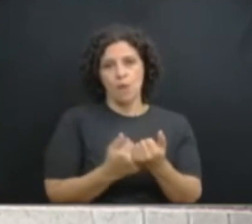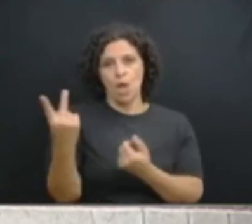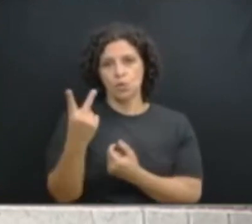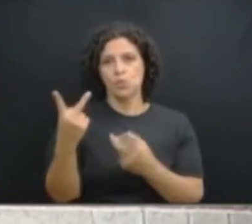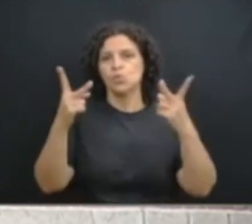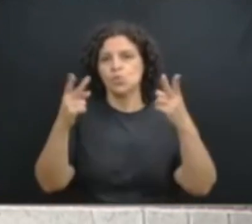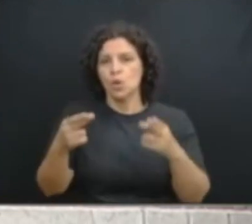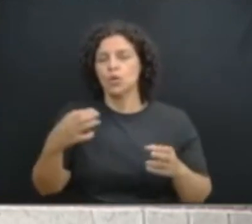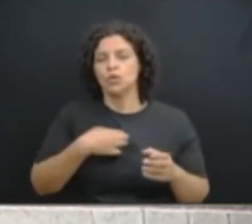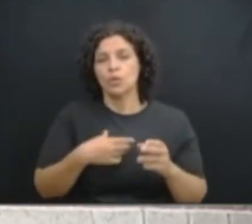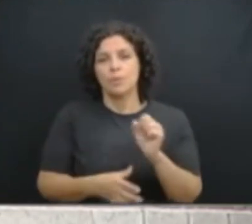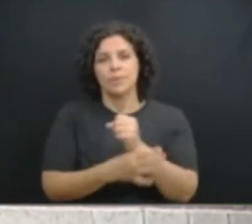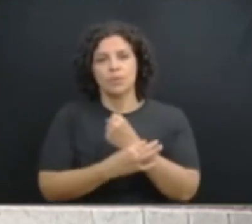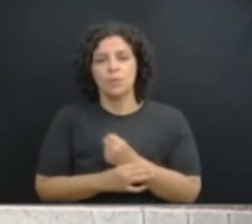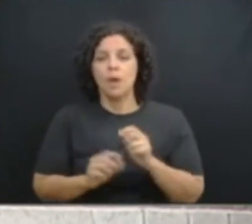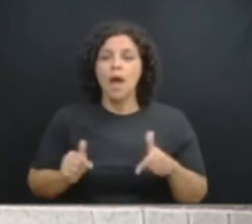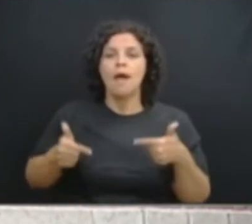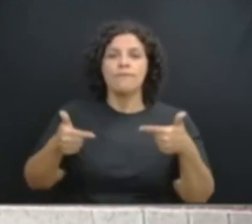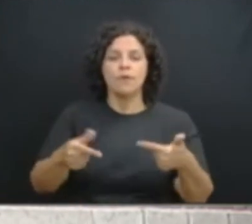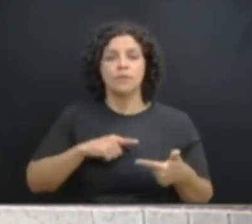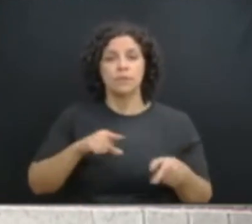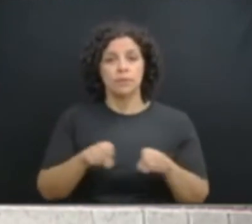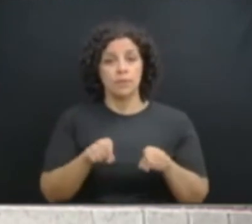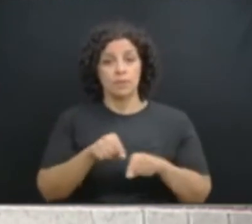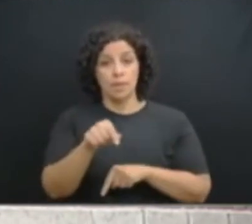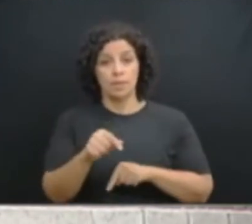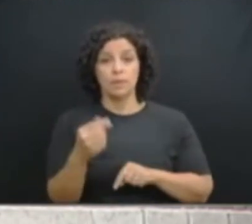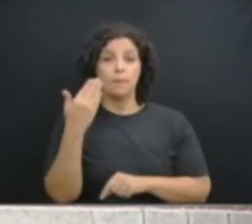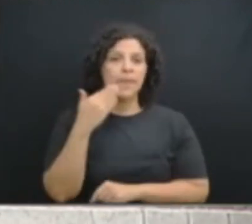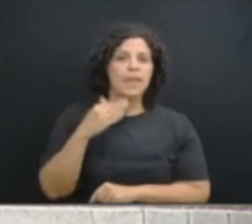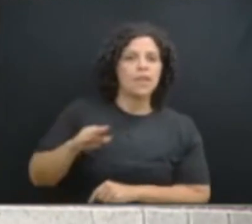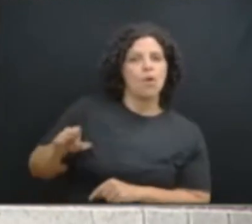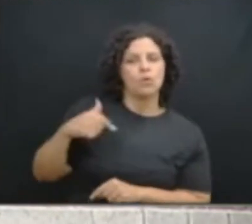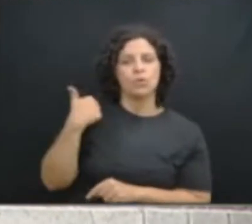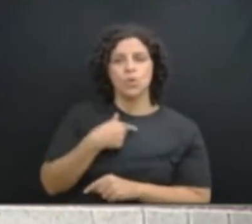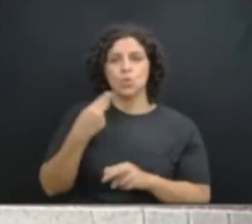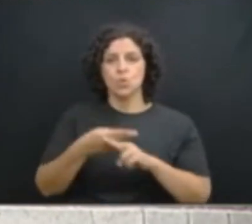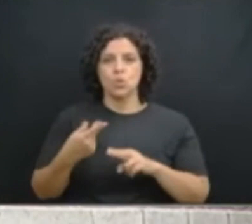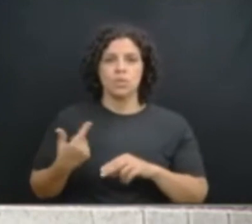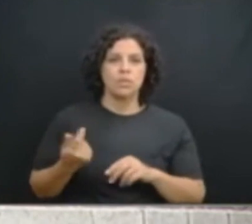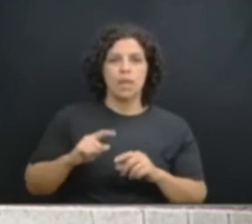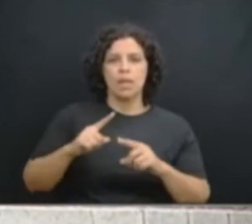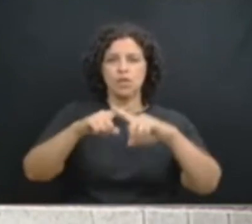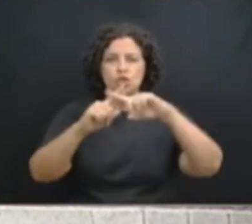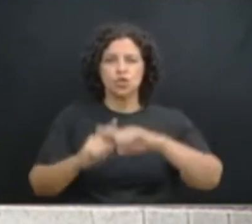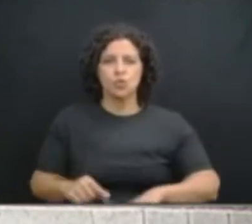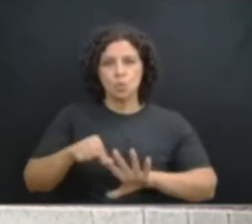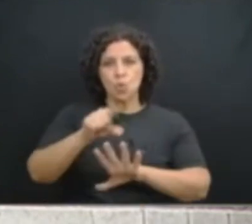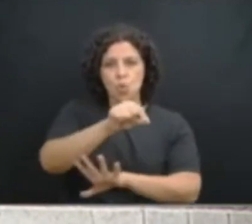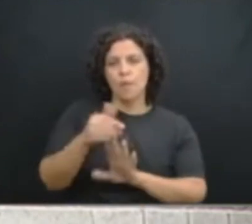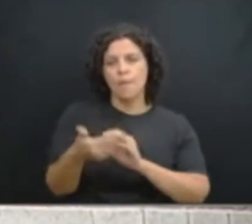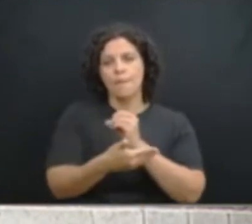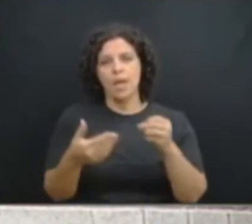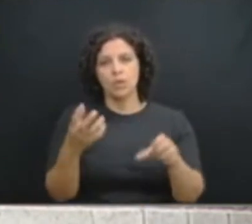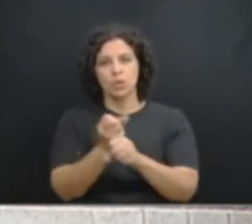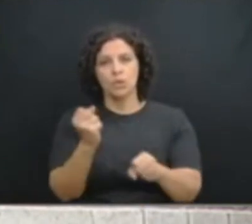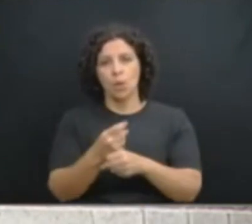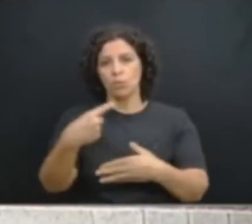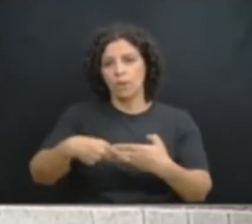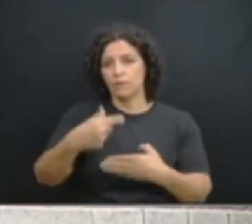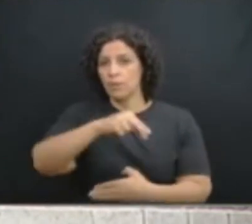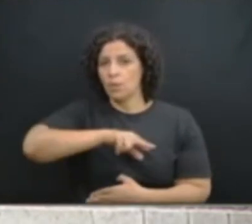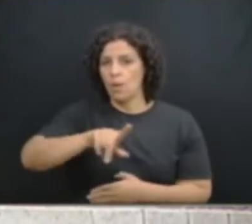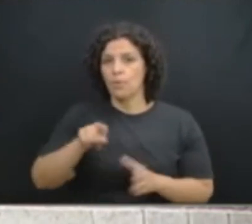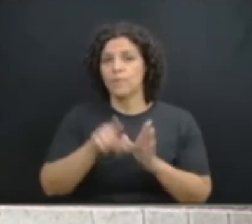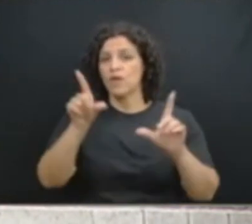são caução. Mas qual que é o avanço? Aqueles bilhões que vão ser dados em lance não vão ser base de cálculo da tarifa.